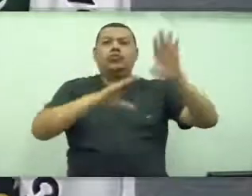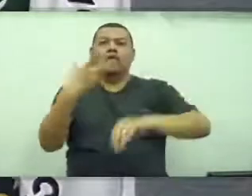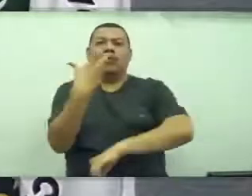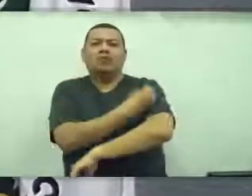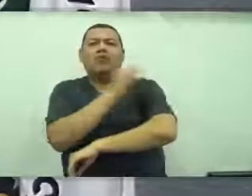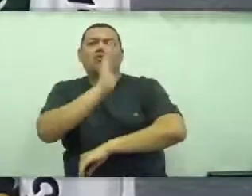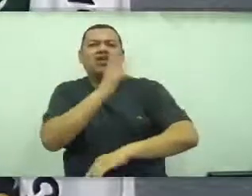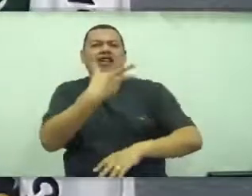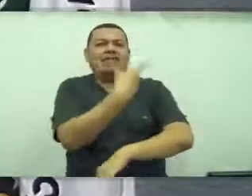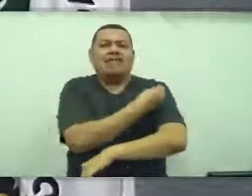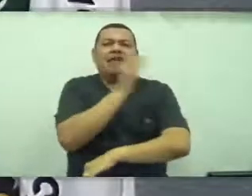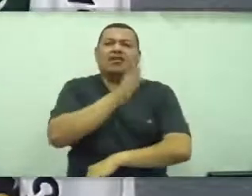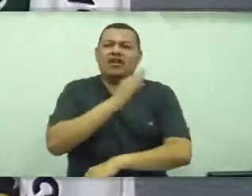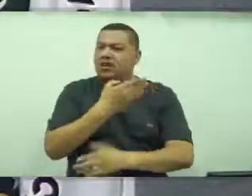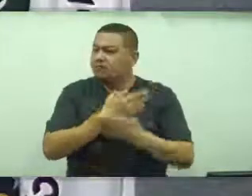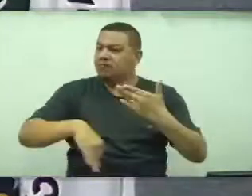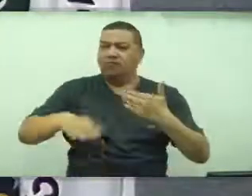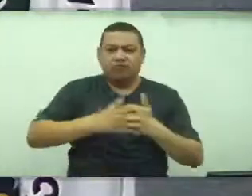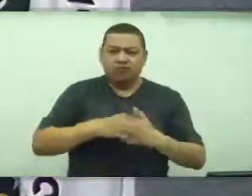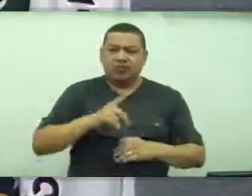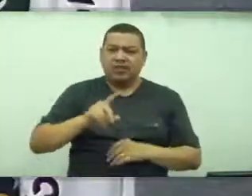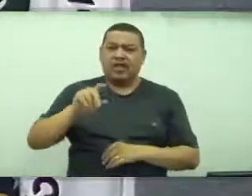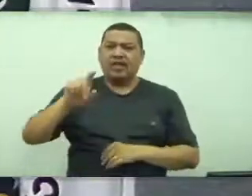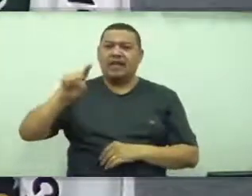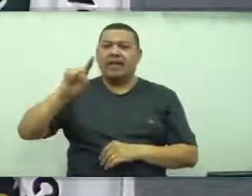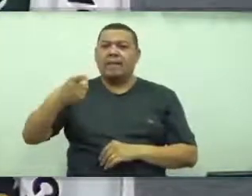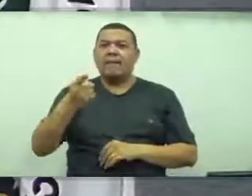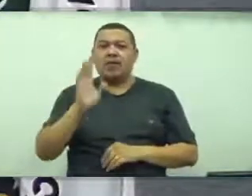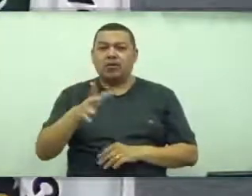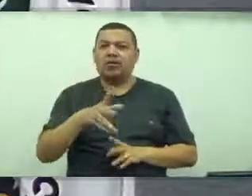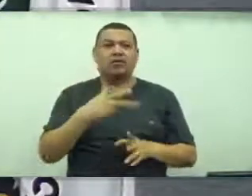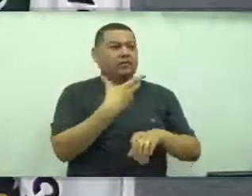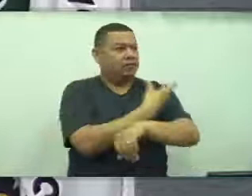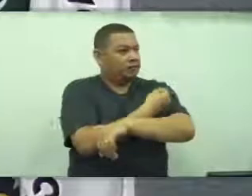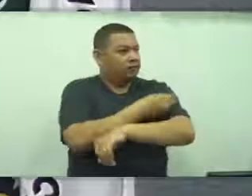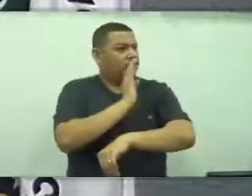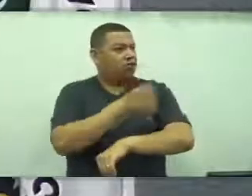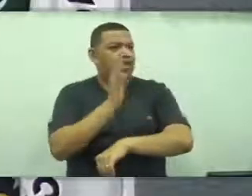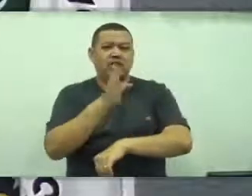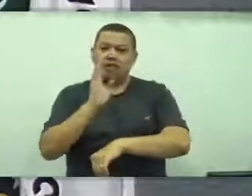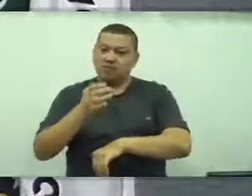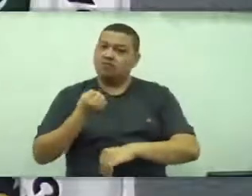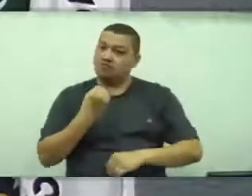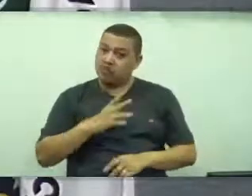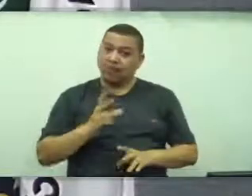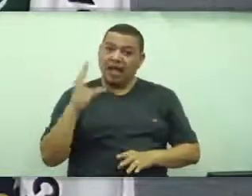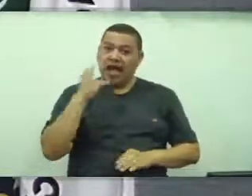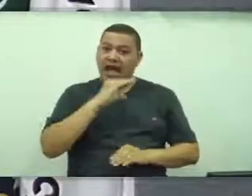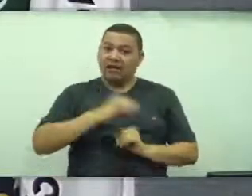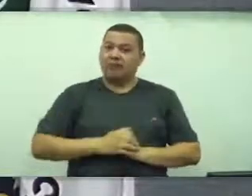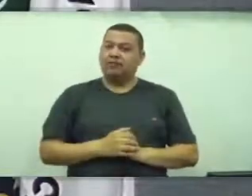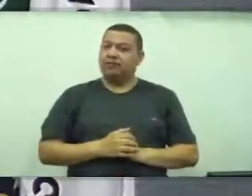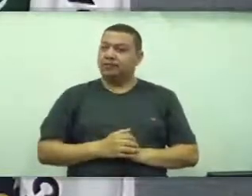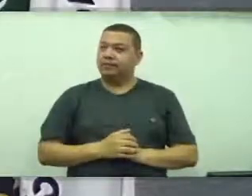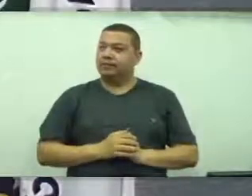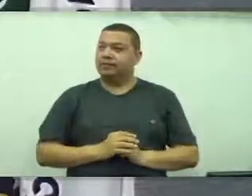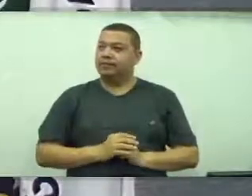foi aplicada as doses. Se vem 1.000 doses para Cacoal, no término da vacinação já está informado o